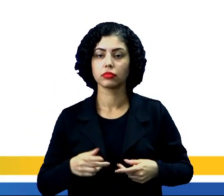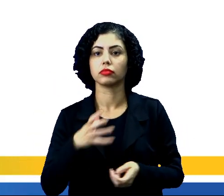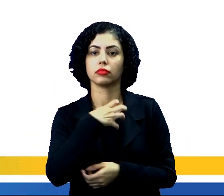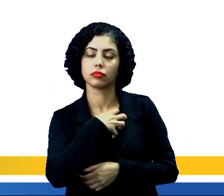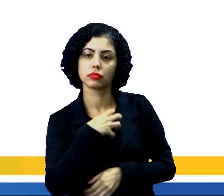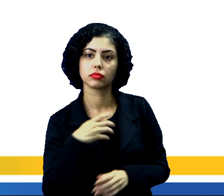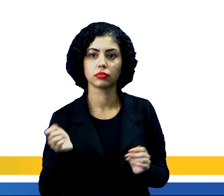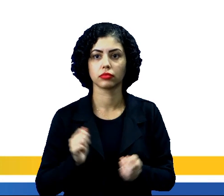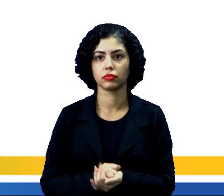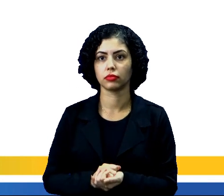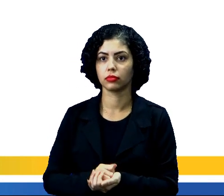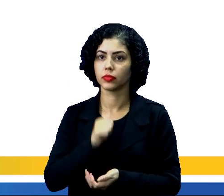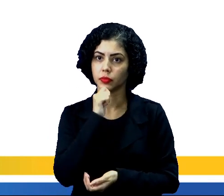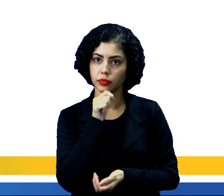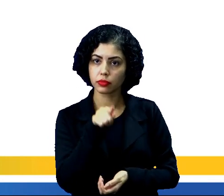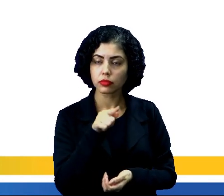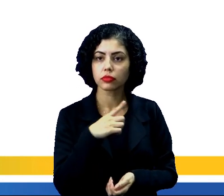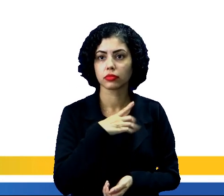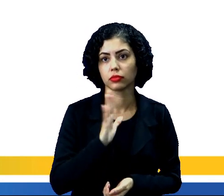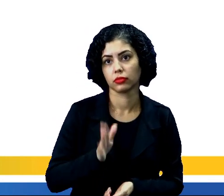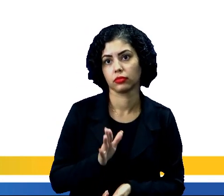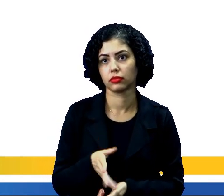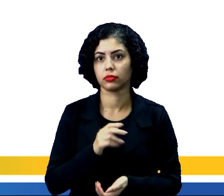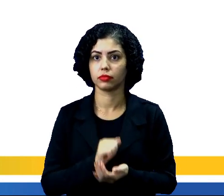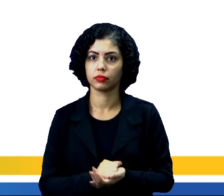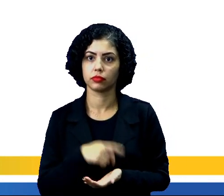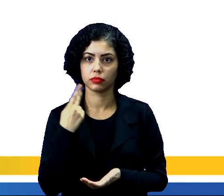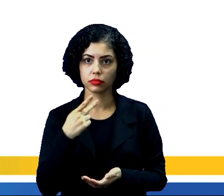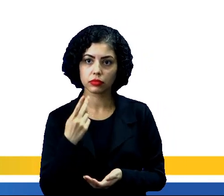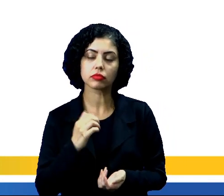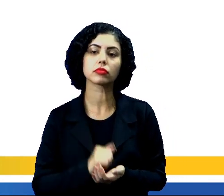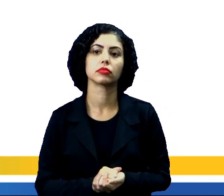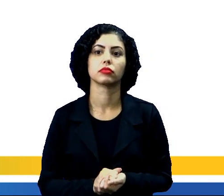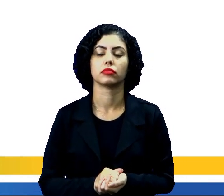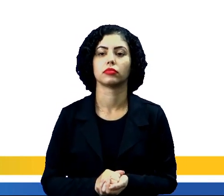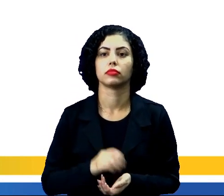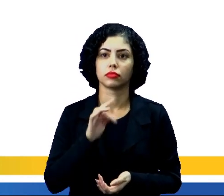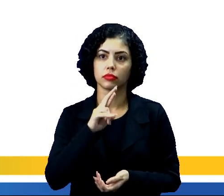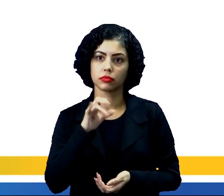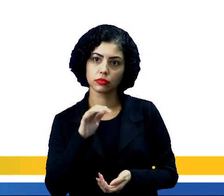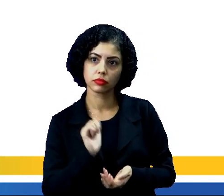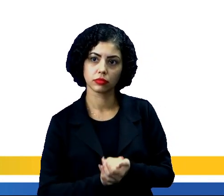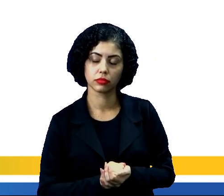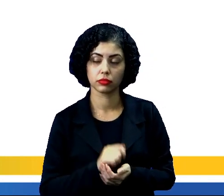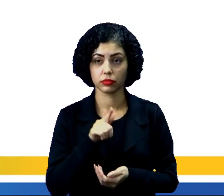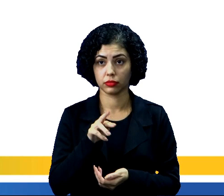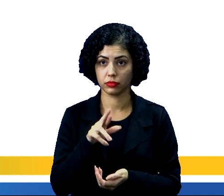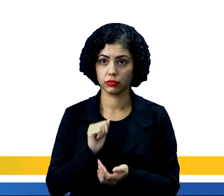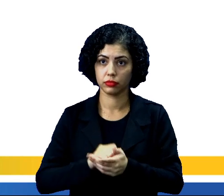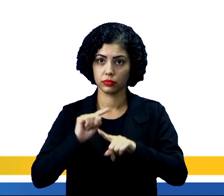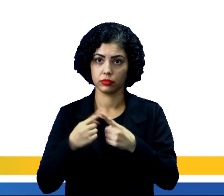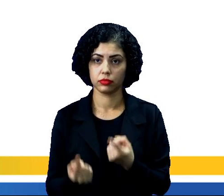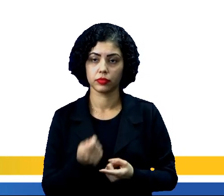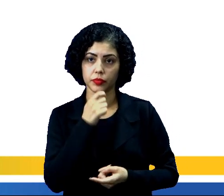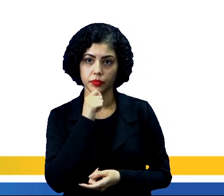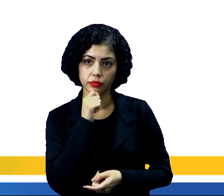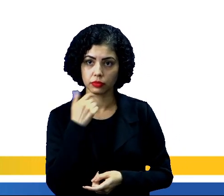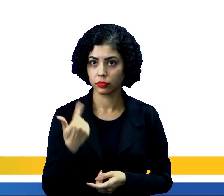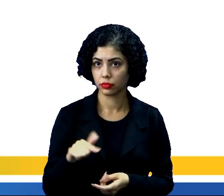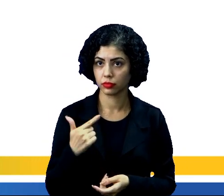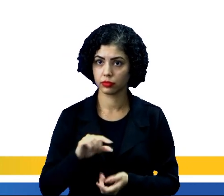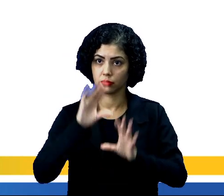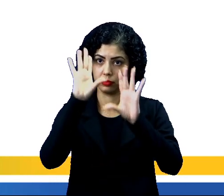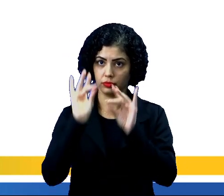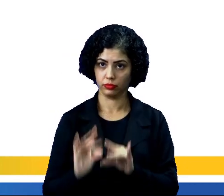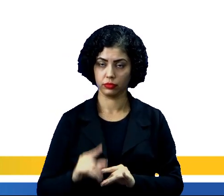humanidade. Nesse sentido, é provável que você já tenha ouvido falar sobre beisebol, cricket e golfe. Porém, talvez não saiba que